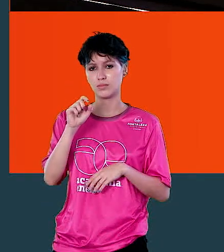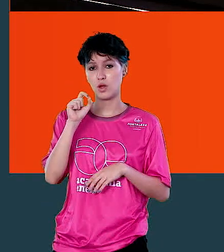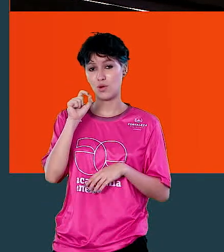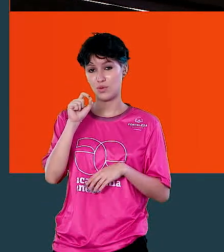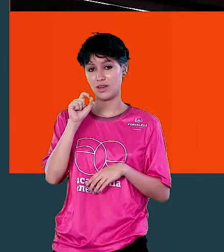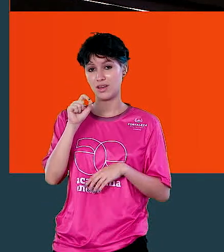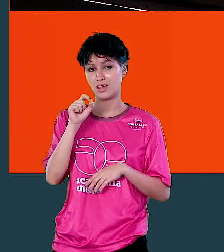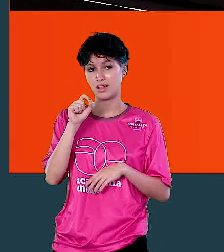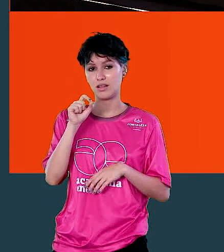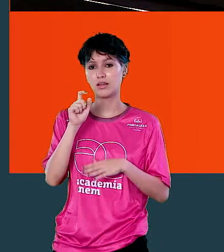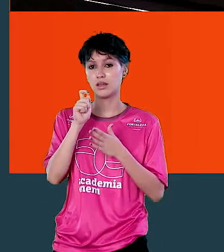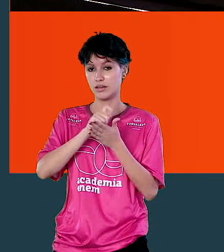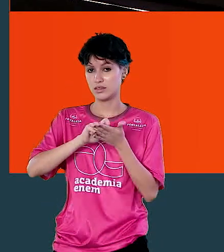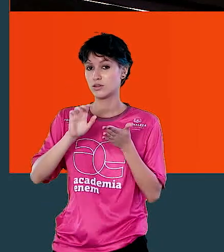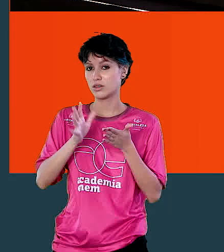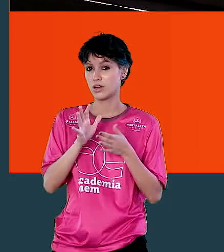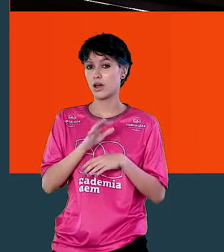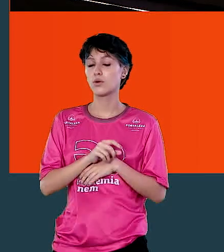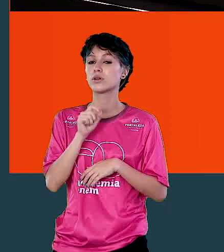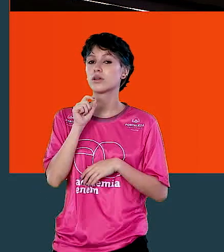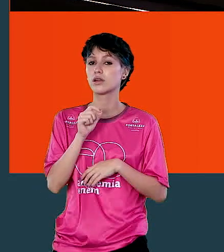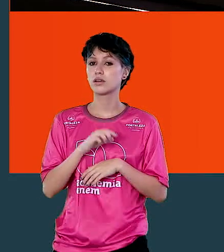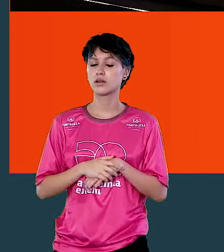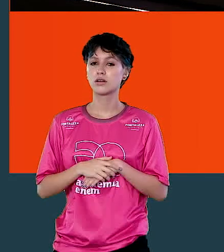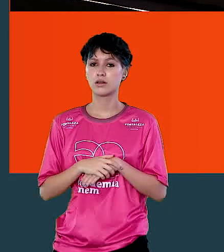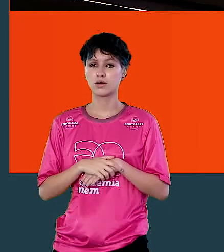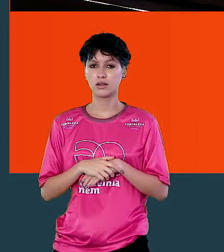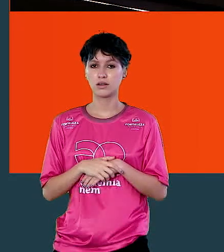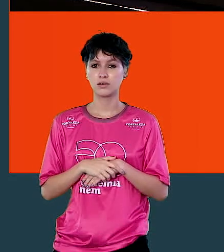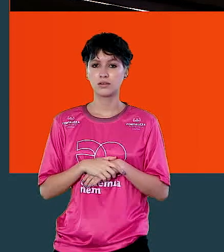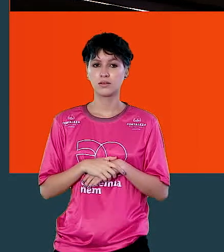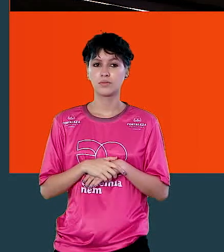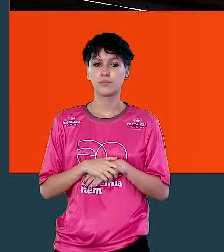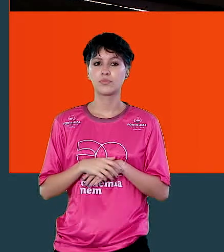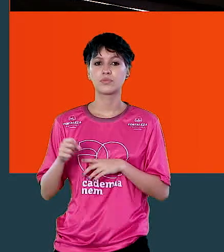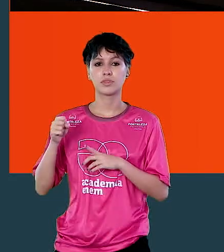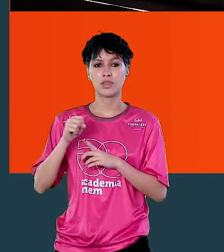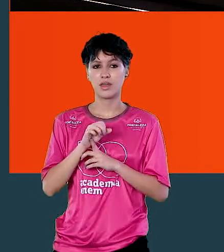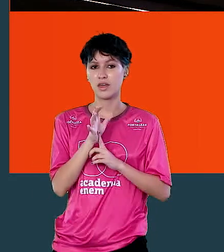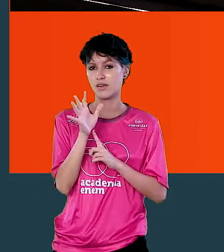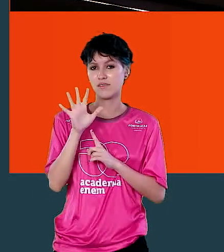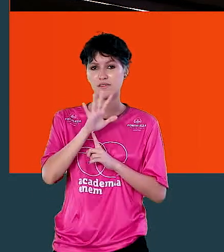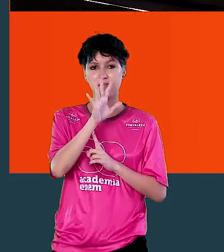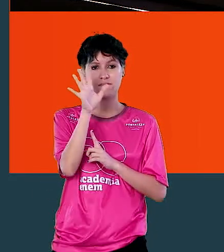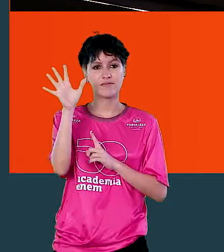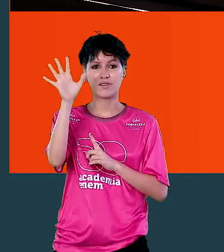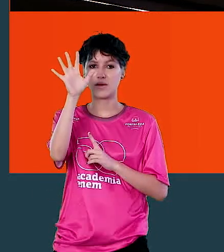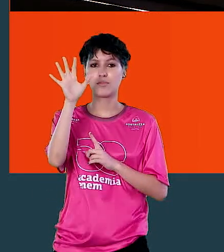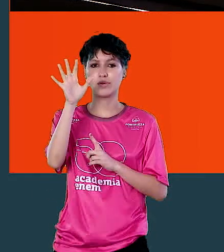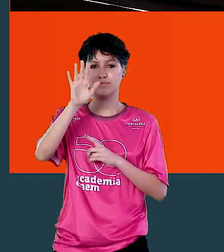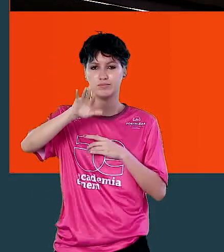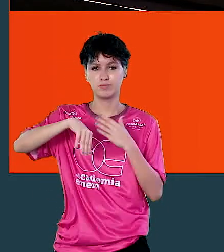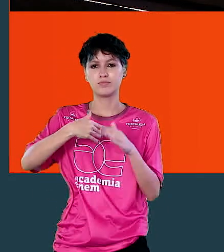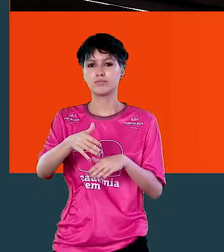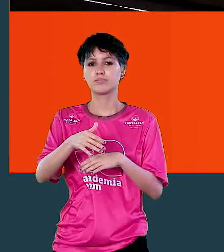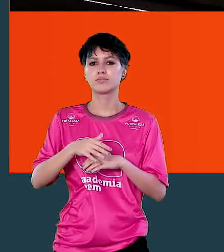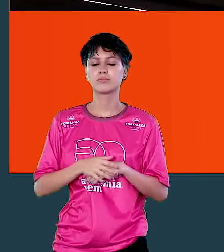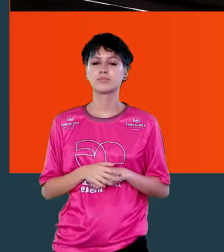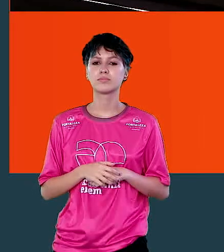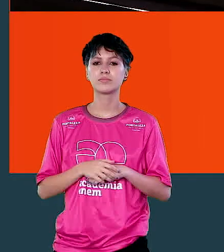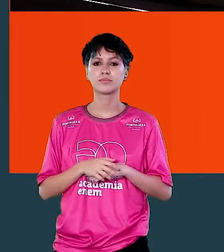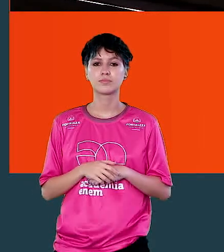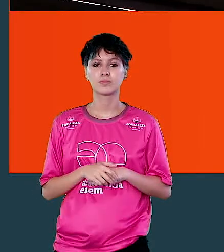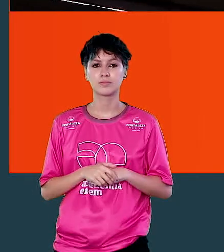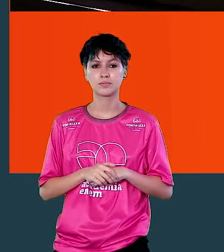Anotou também. O que é volátil? Evapora com... Perfeito, galerinha.